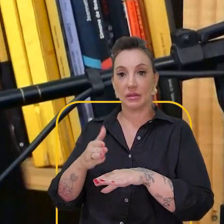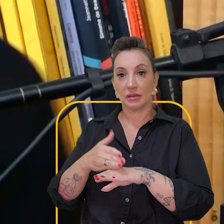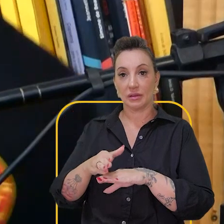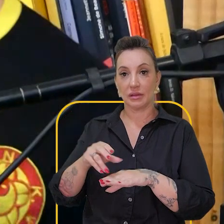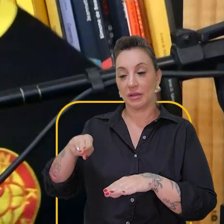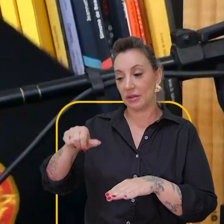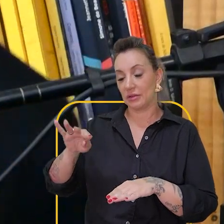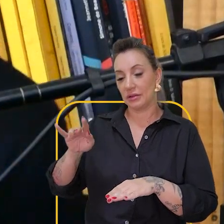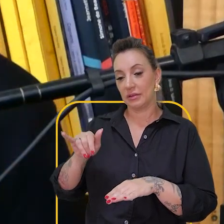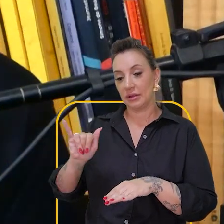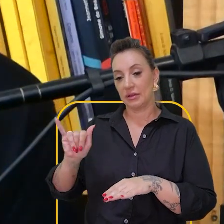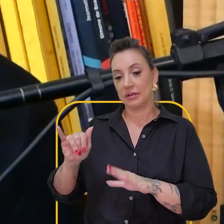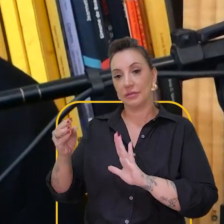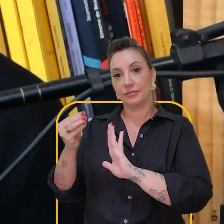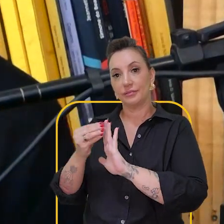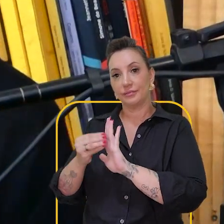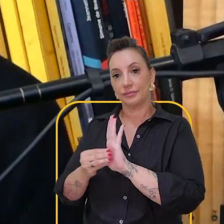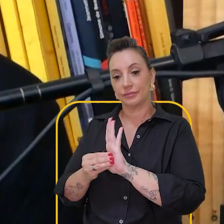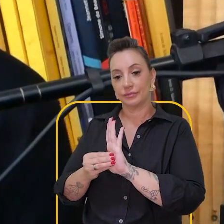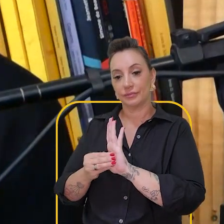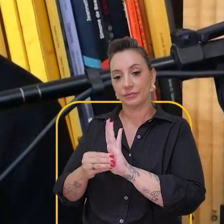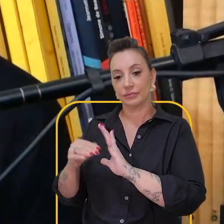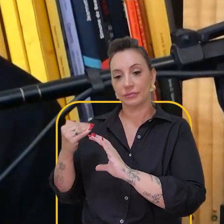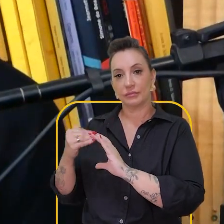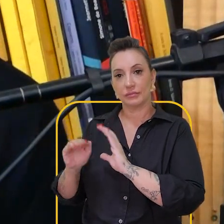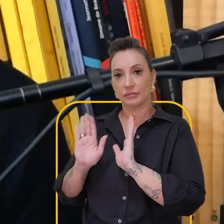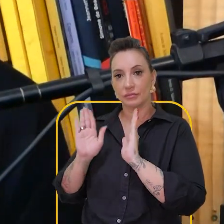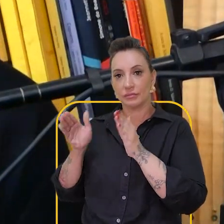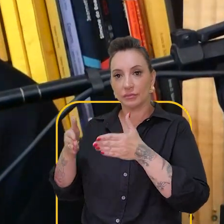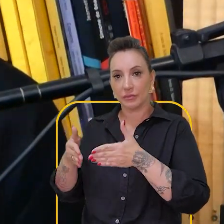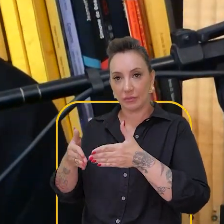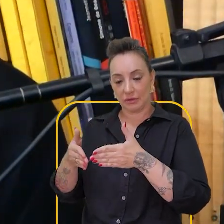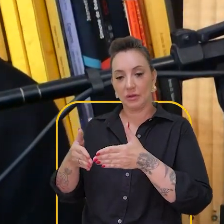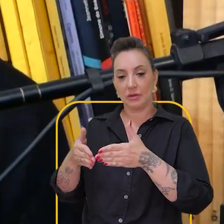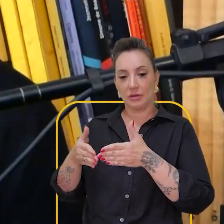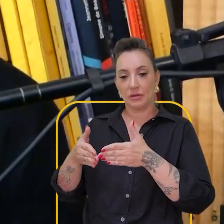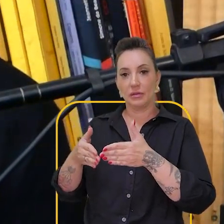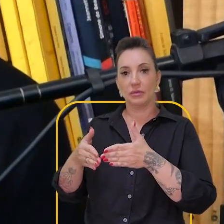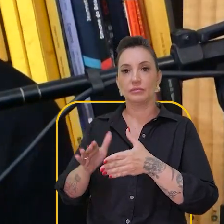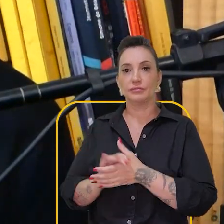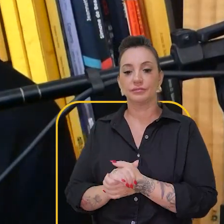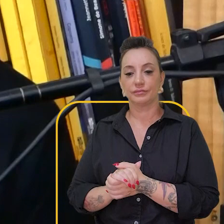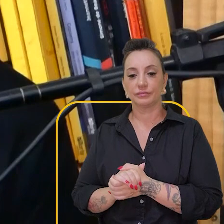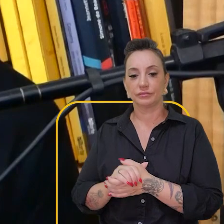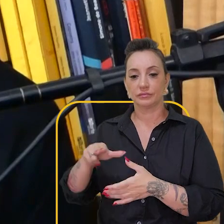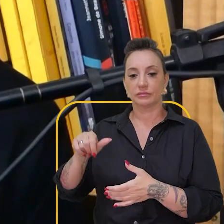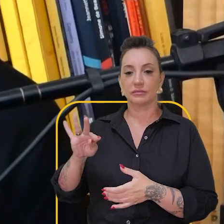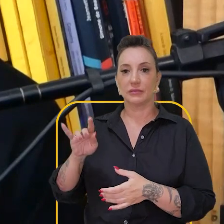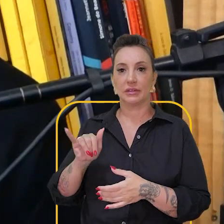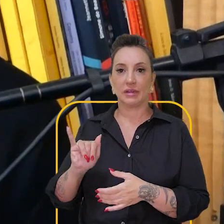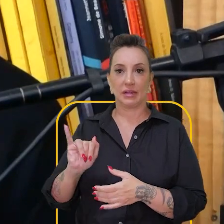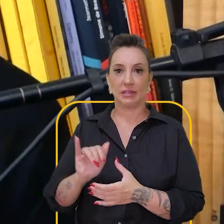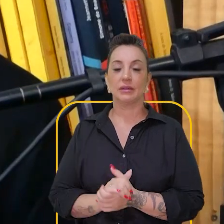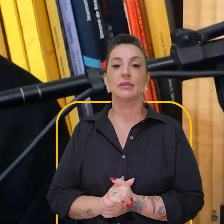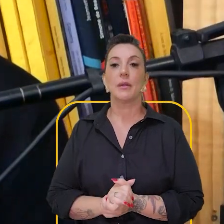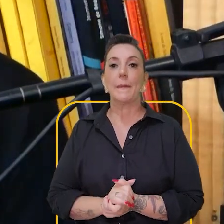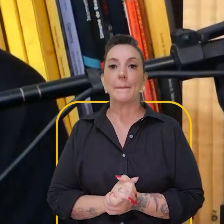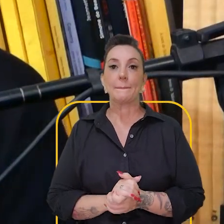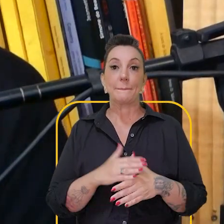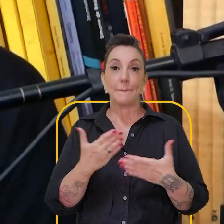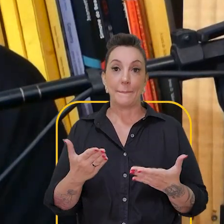eu só dou aula de winum mas aí eu tô sendo muito injusto se eu não citar o mestre Nereu Uhum